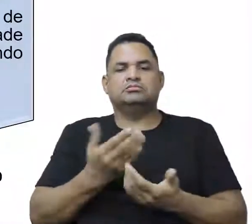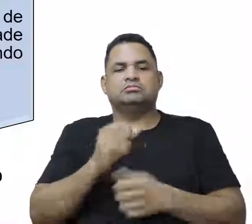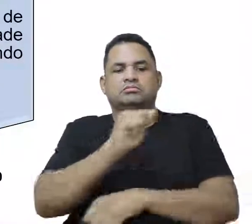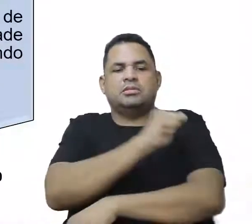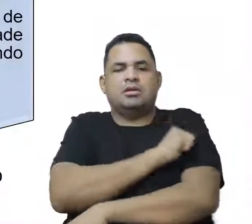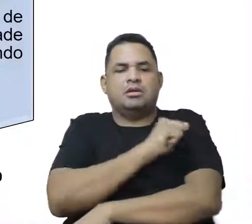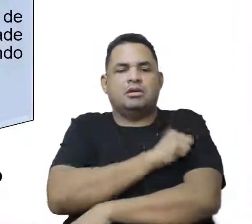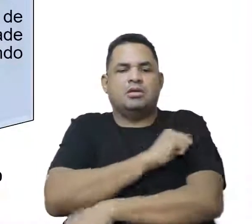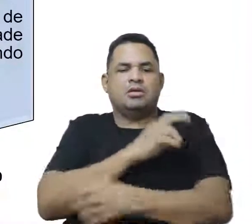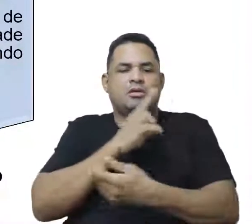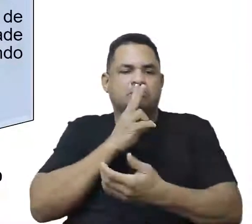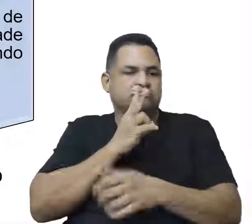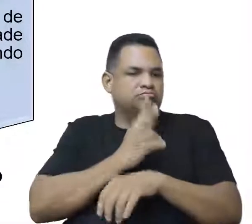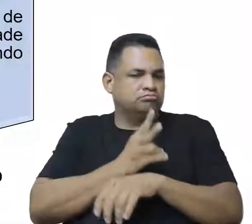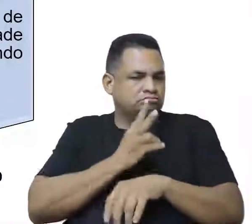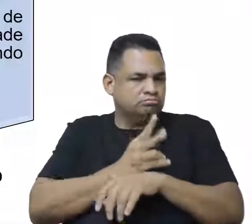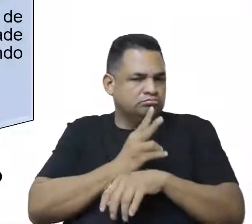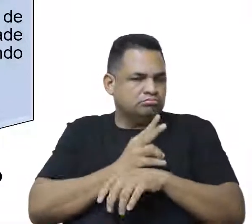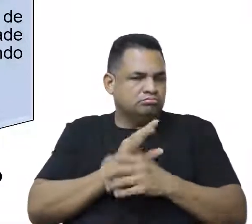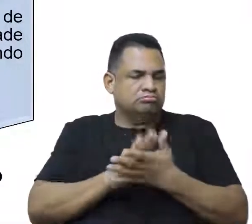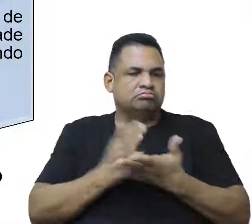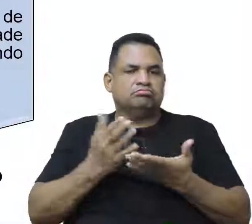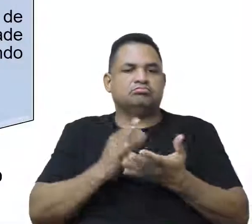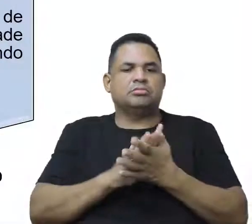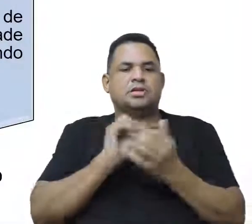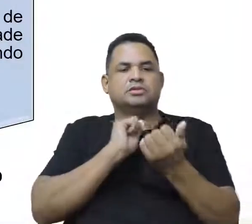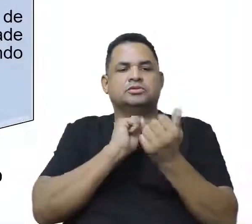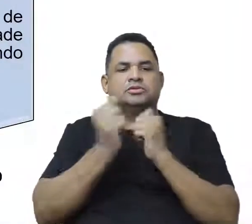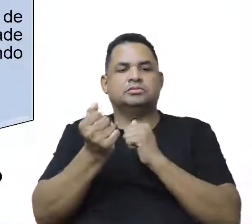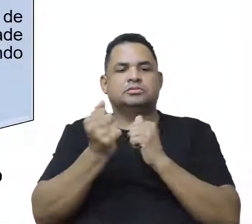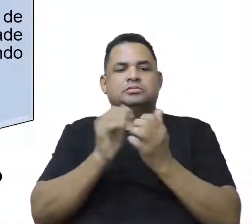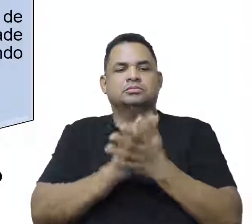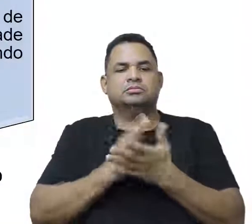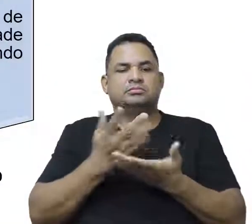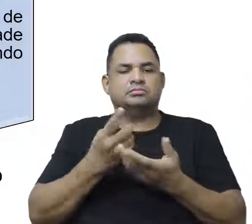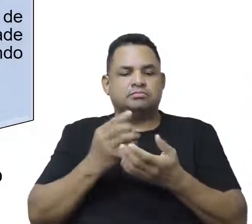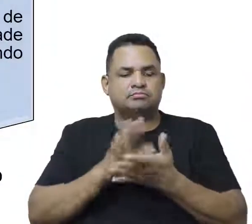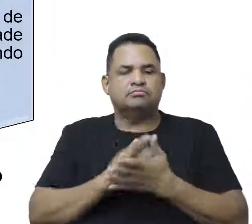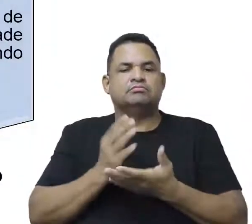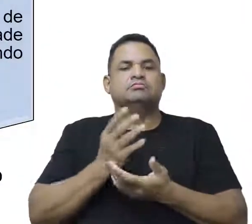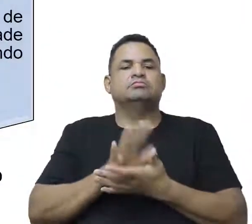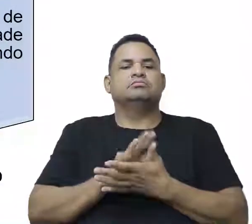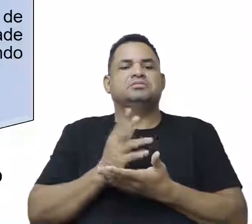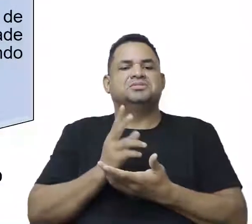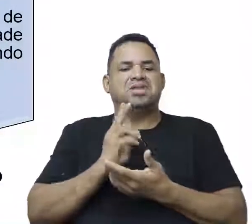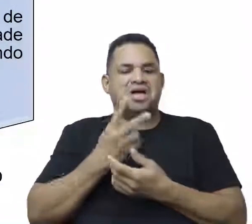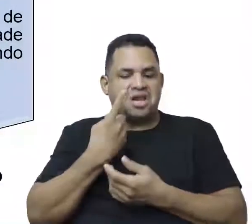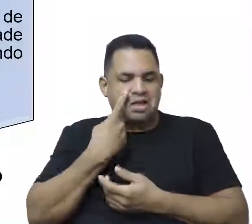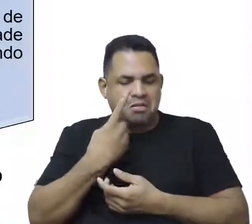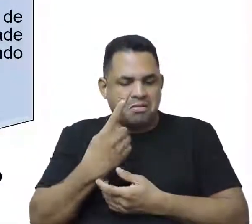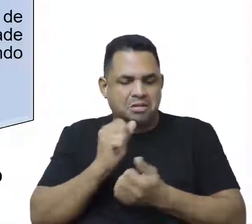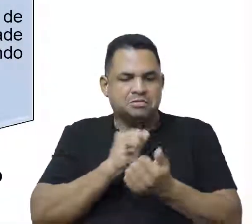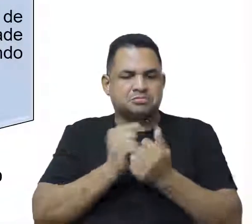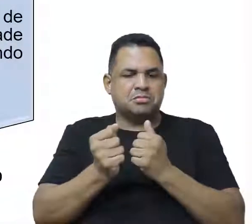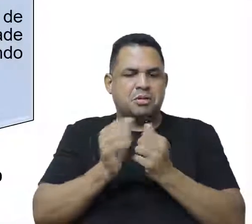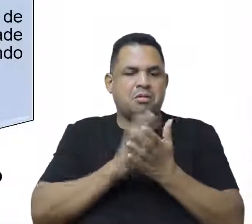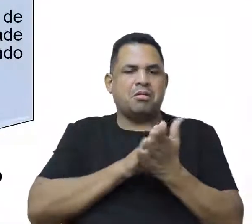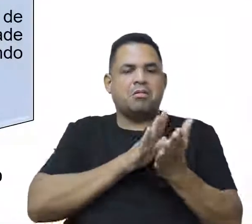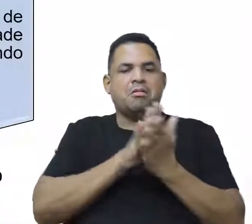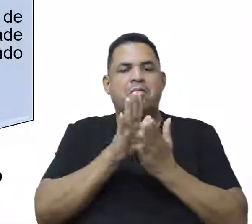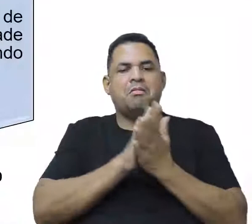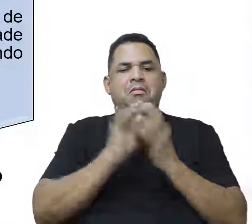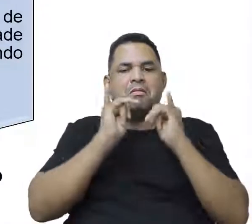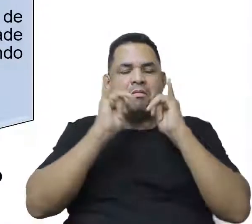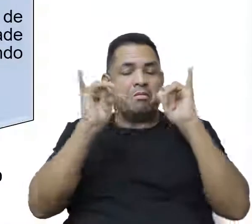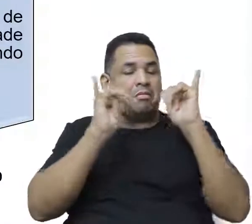que assiste os programas esportivos, que é um aluno que está ali prestigiando o esporte na mídia, a atividade física